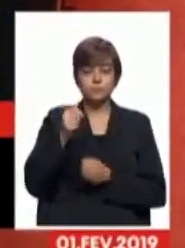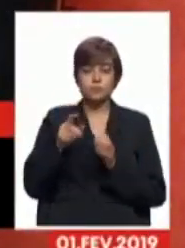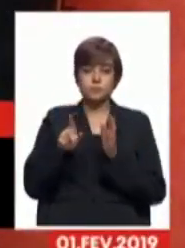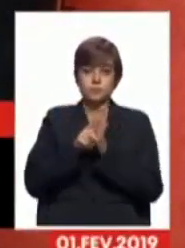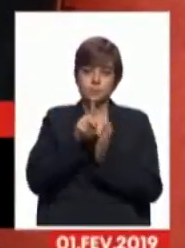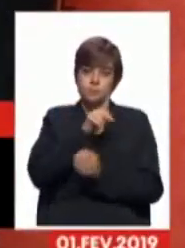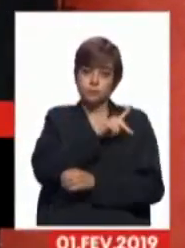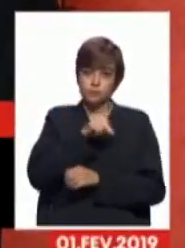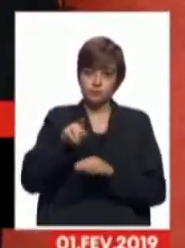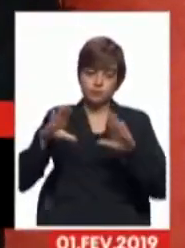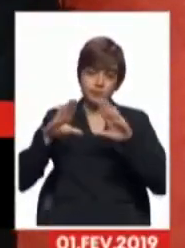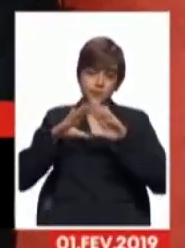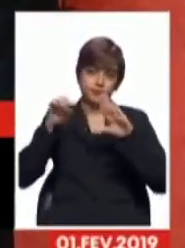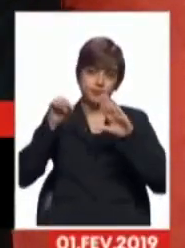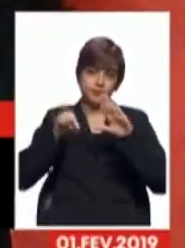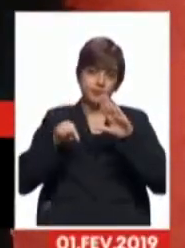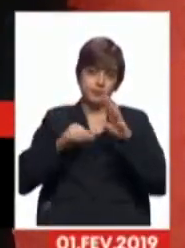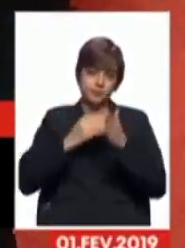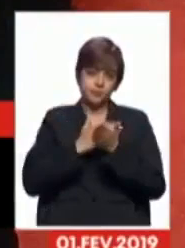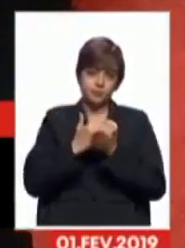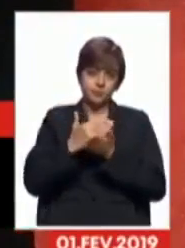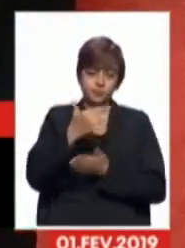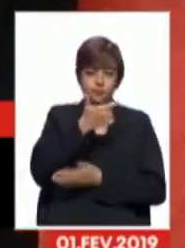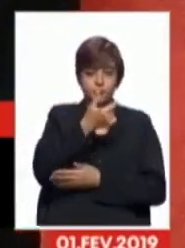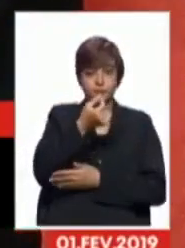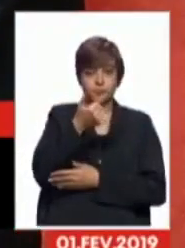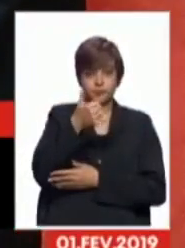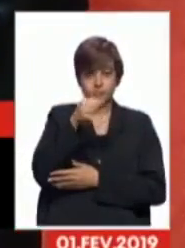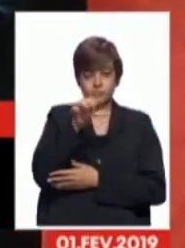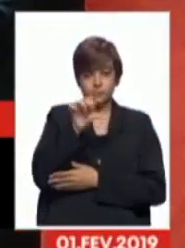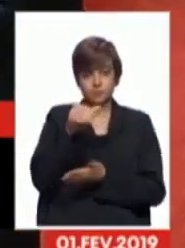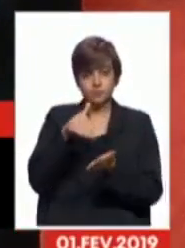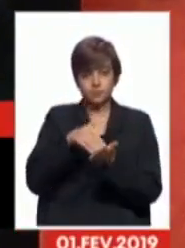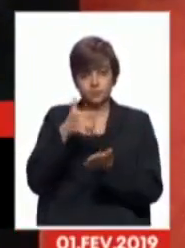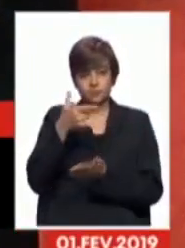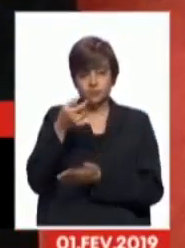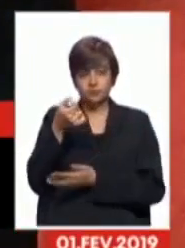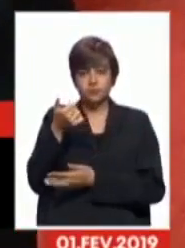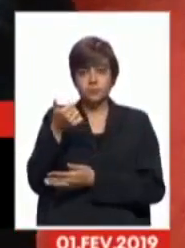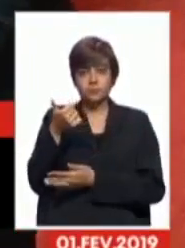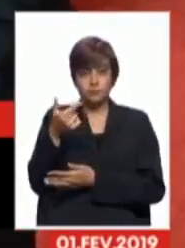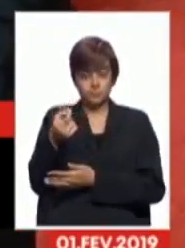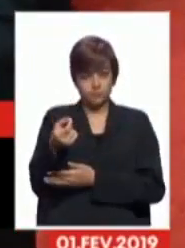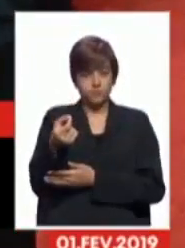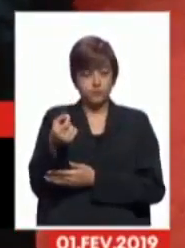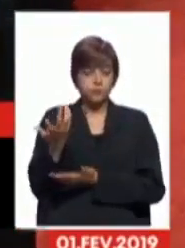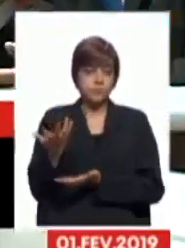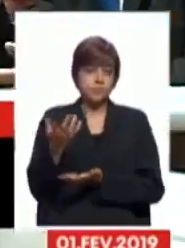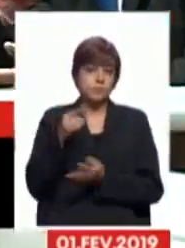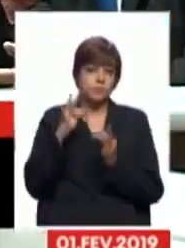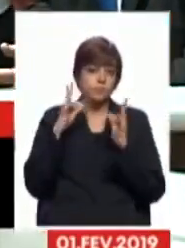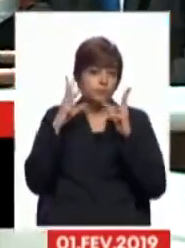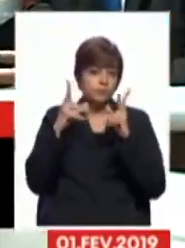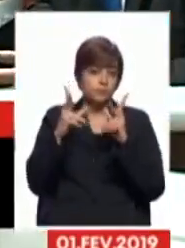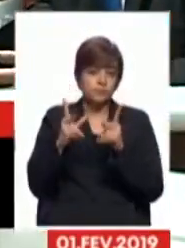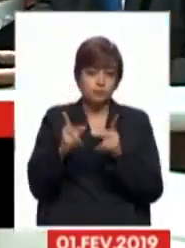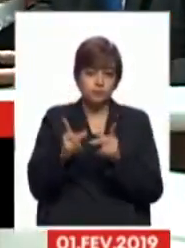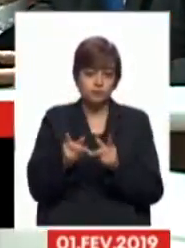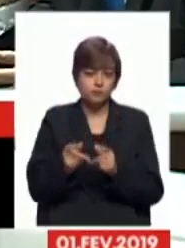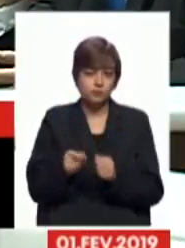Minas Gerais para o próximo biênio. Agostinho Patrucci eleito praticamente por unanimidade, por 75